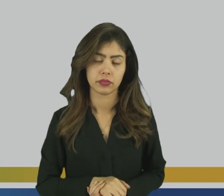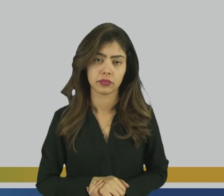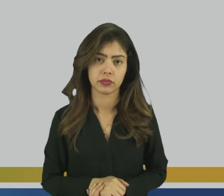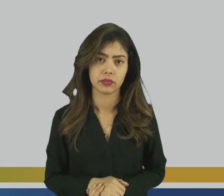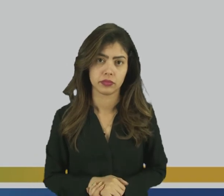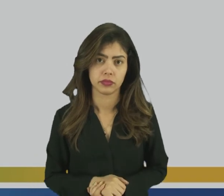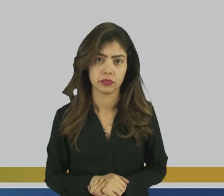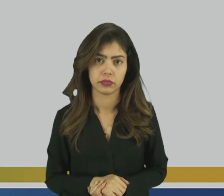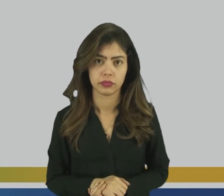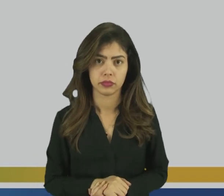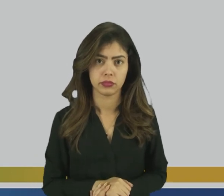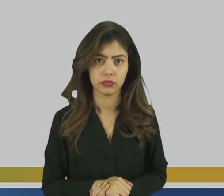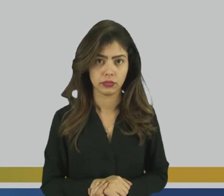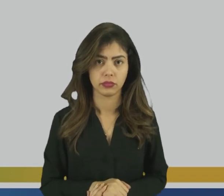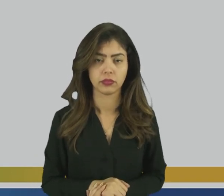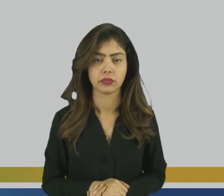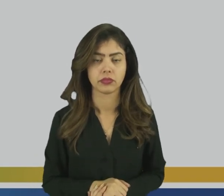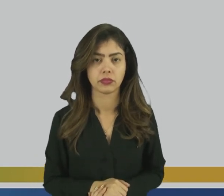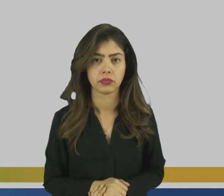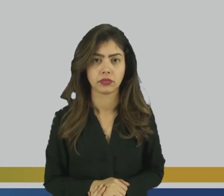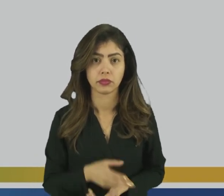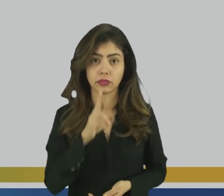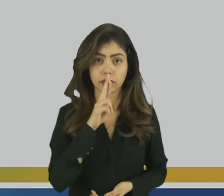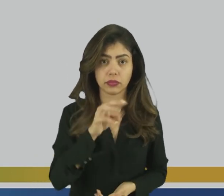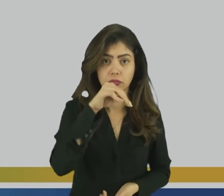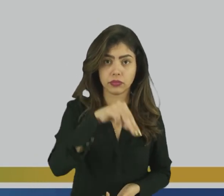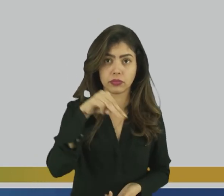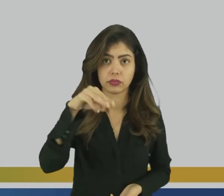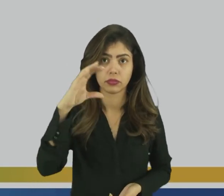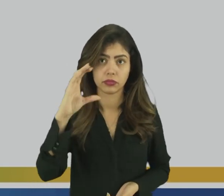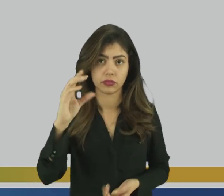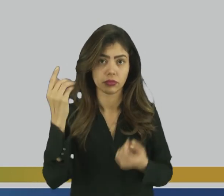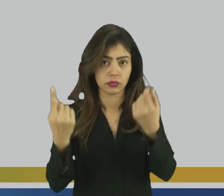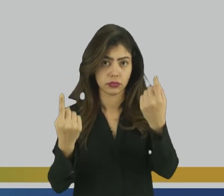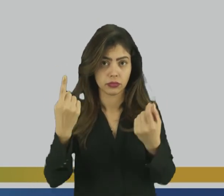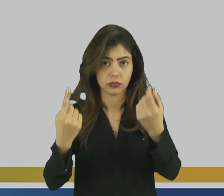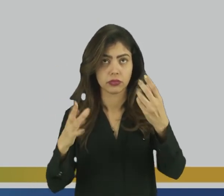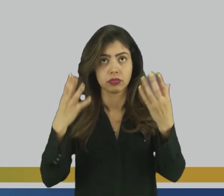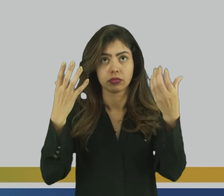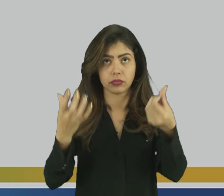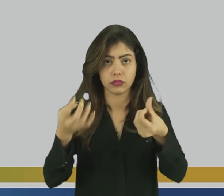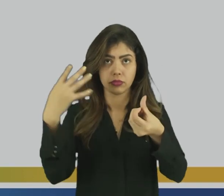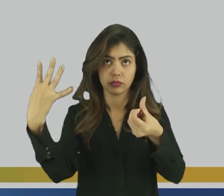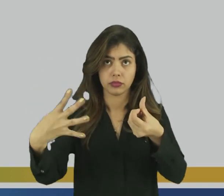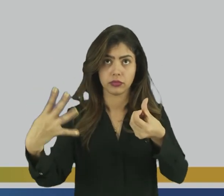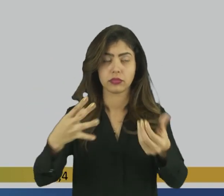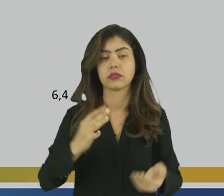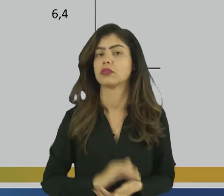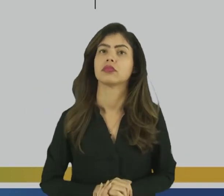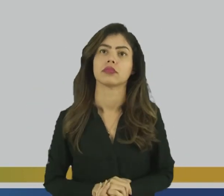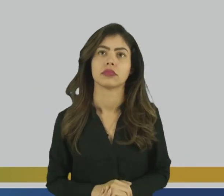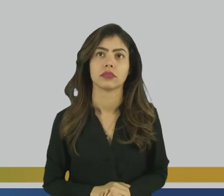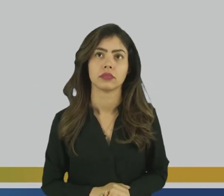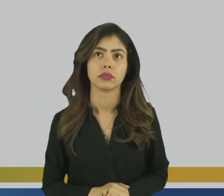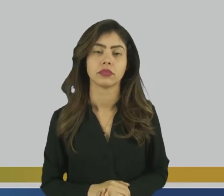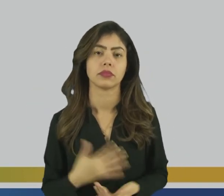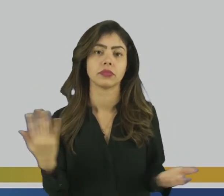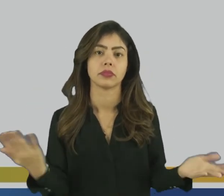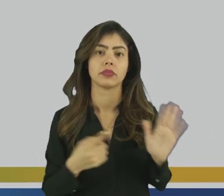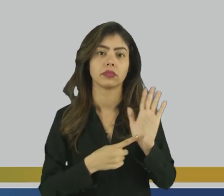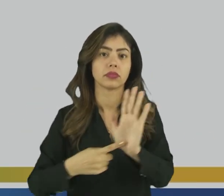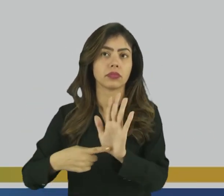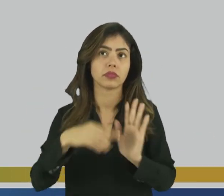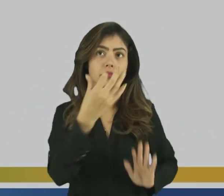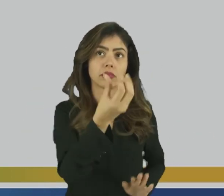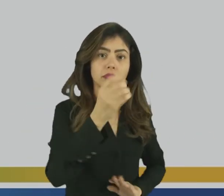para isso, nós vamos usar o MMC. Vamos calcular o MMC entre 6 e 4, certo? Então, nós vamos colocar 6